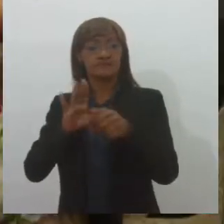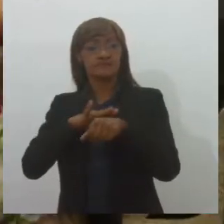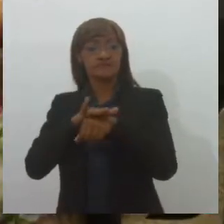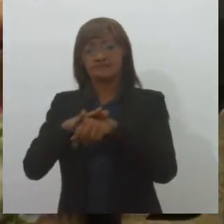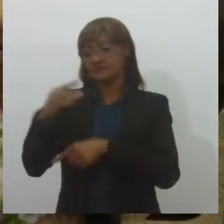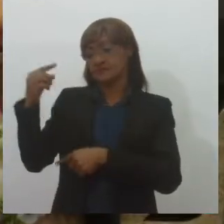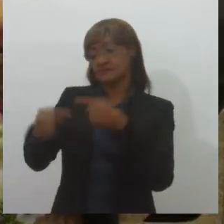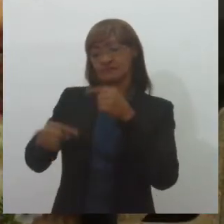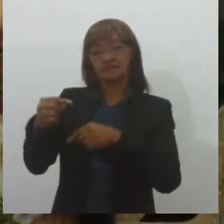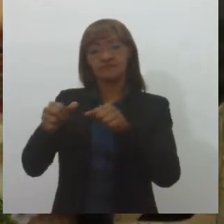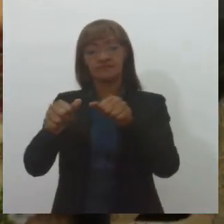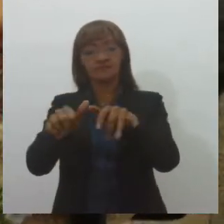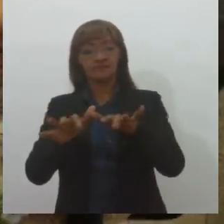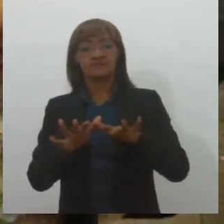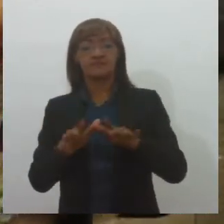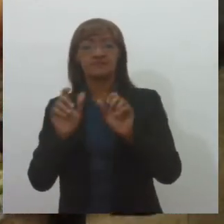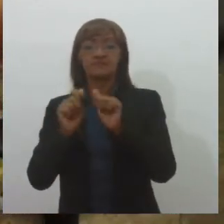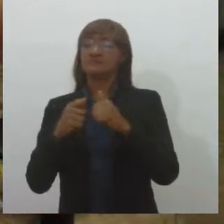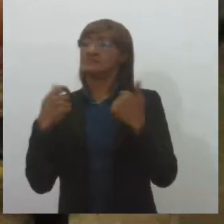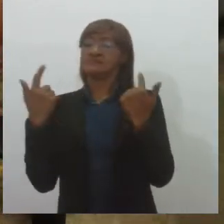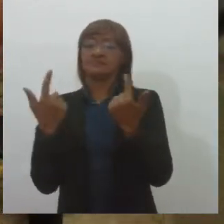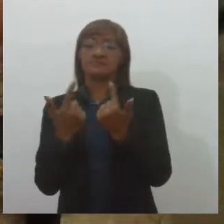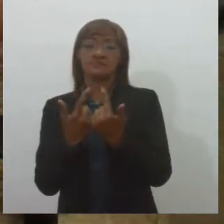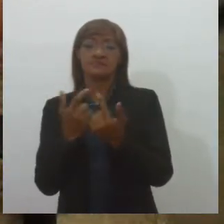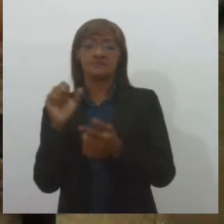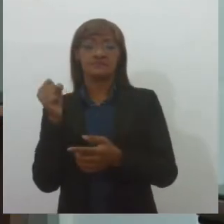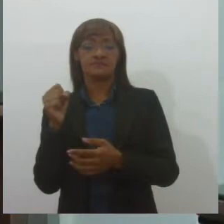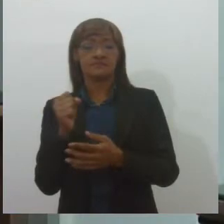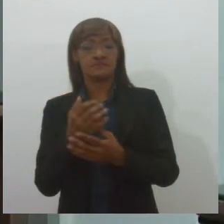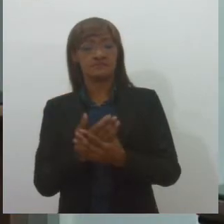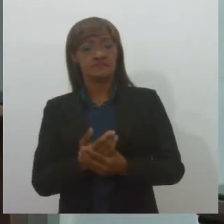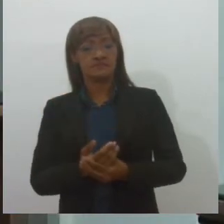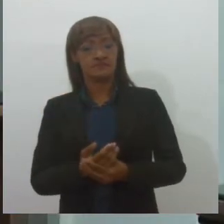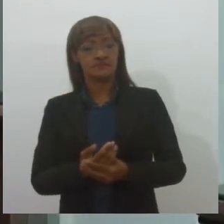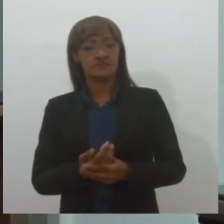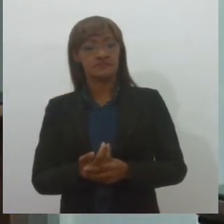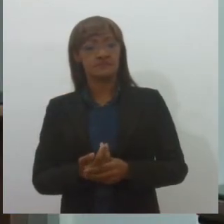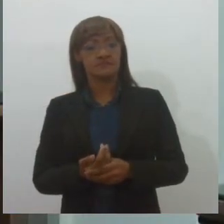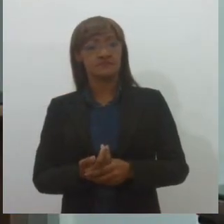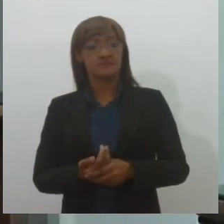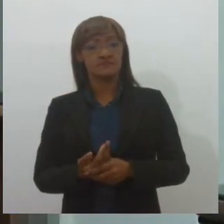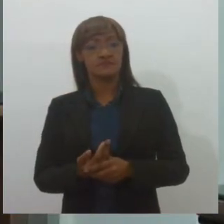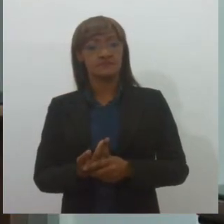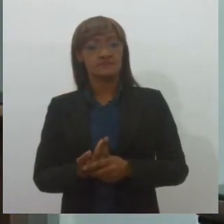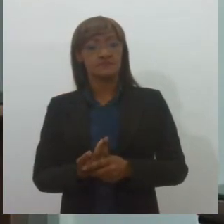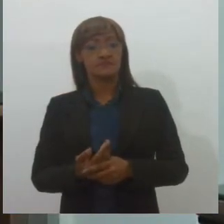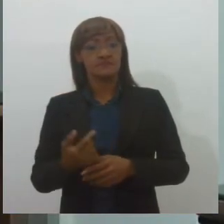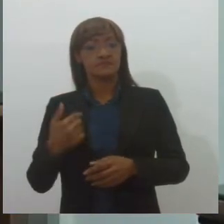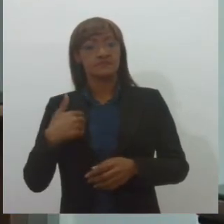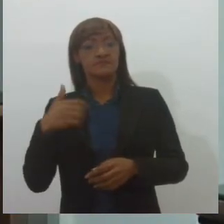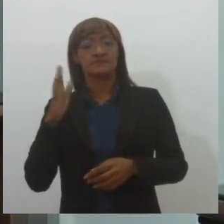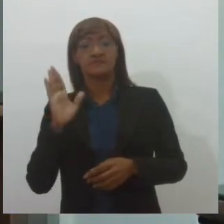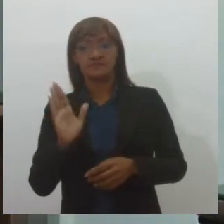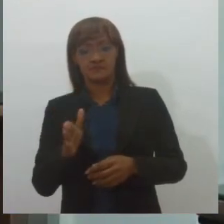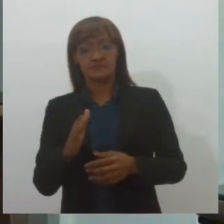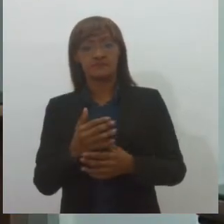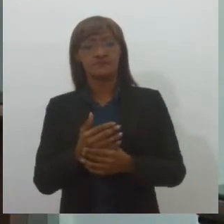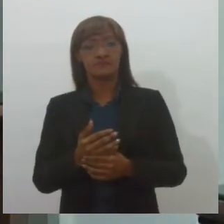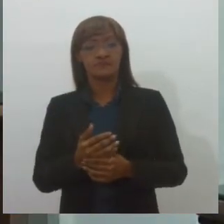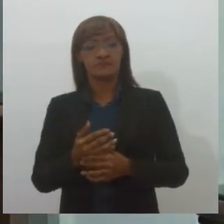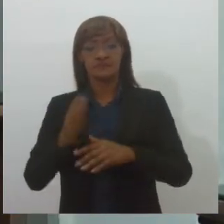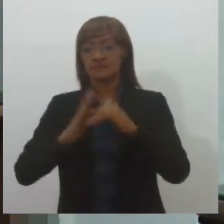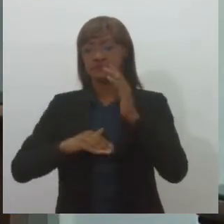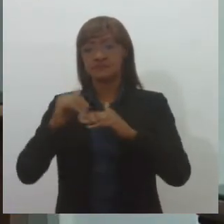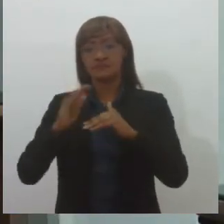o debate no plenário da Assembleia Legislativa de Sergipe Eu me coloquei à disposição da categoria